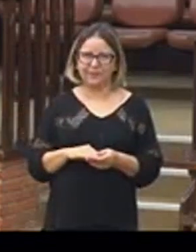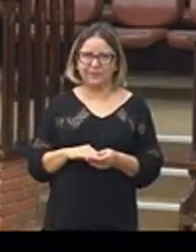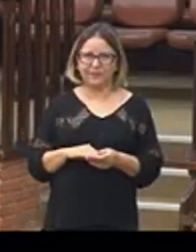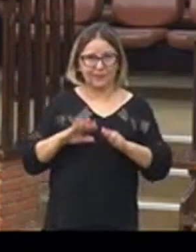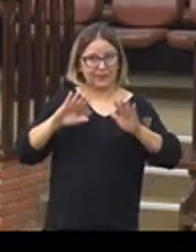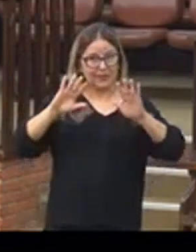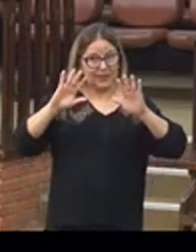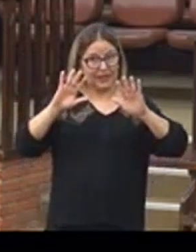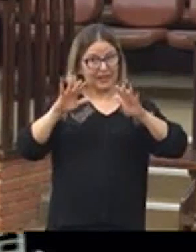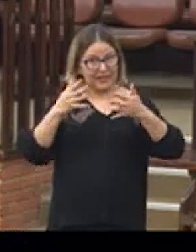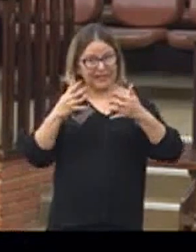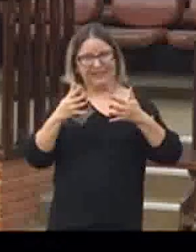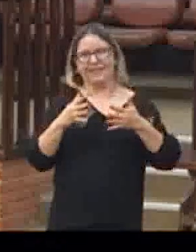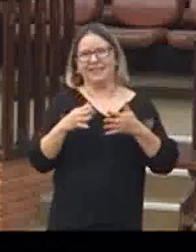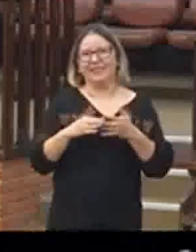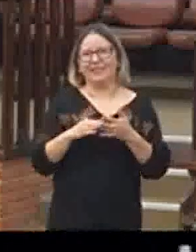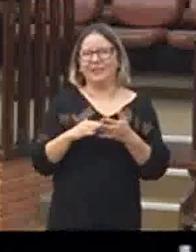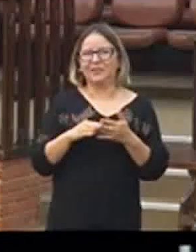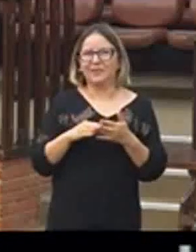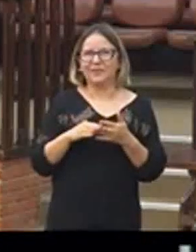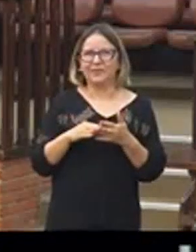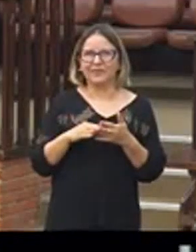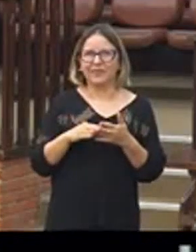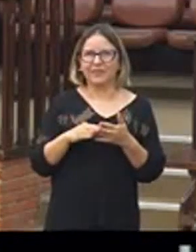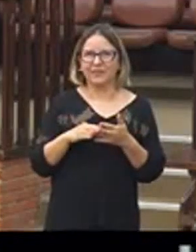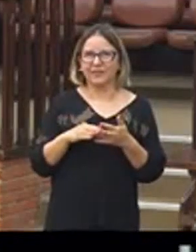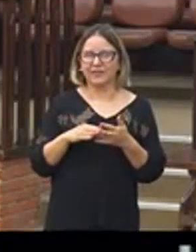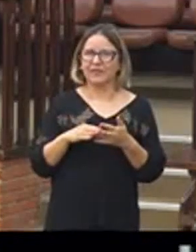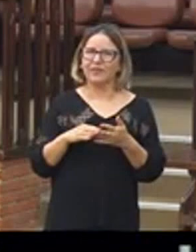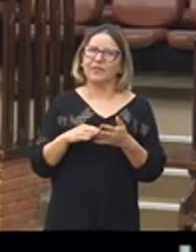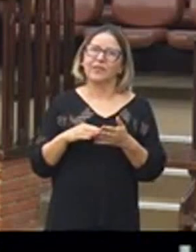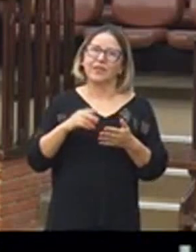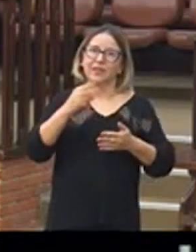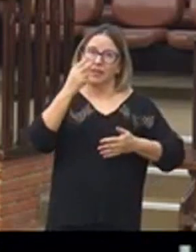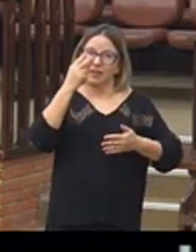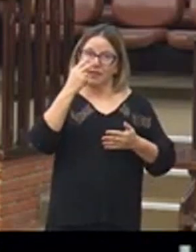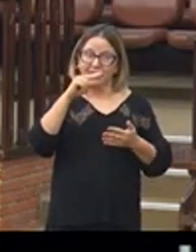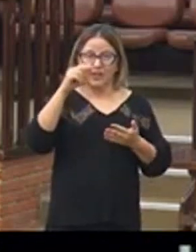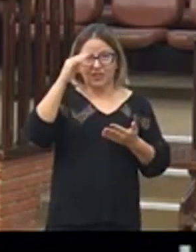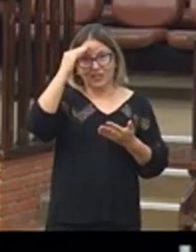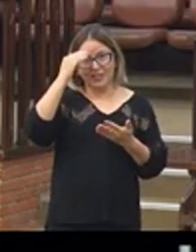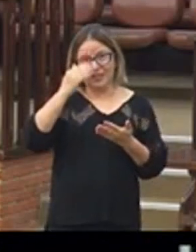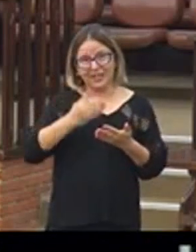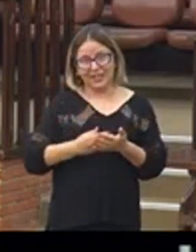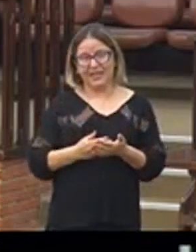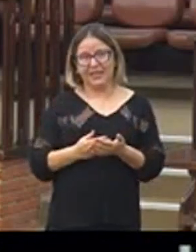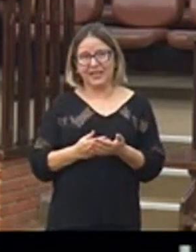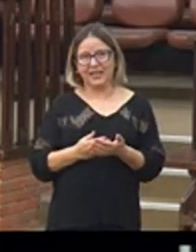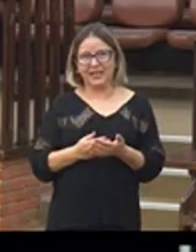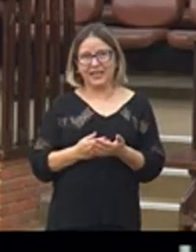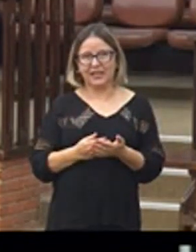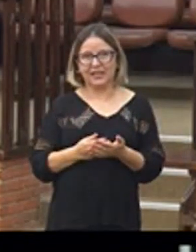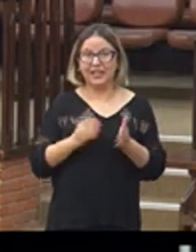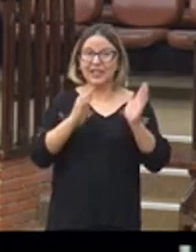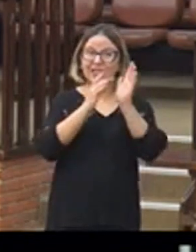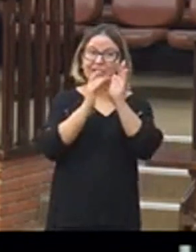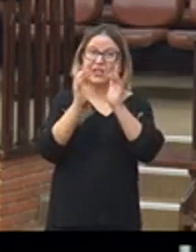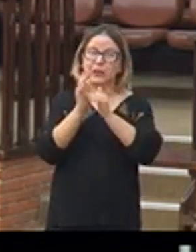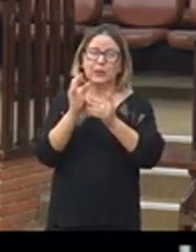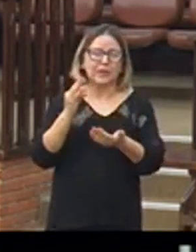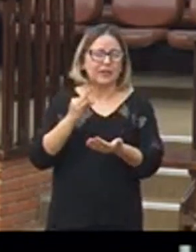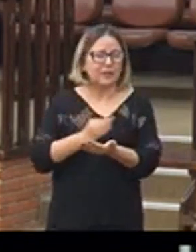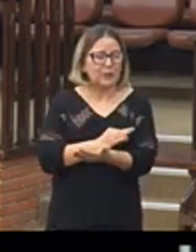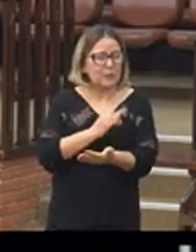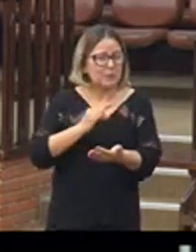atentamente aquele que suportou tamanha oposição dos incrédulos, dos pecadores contra